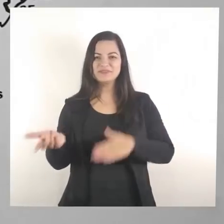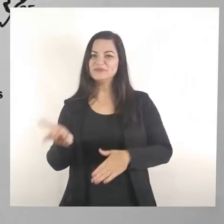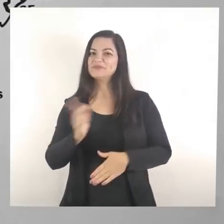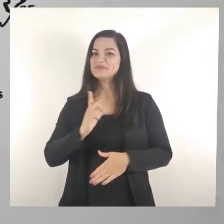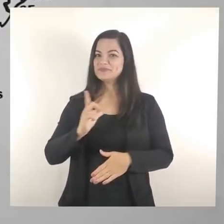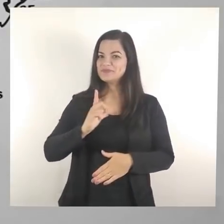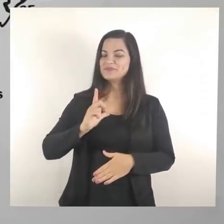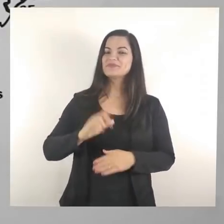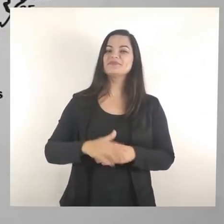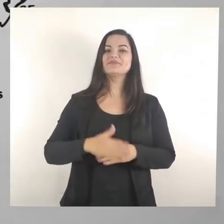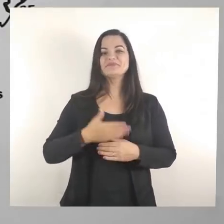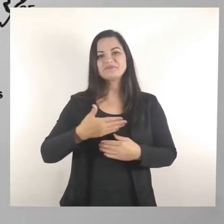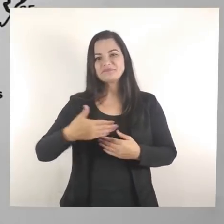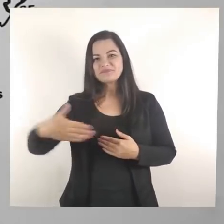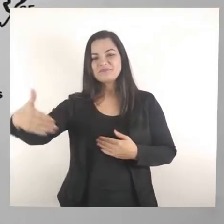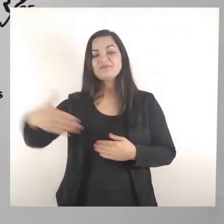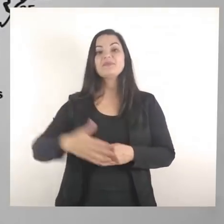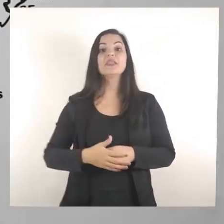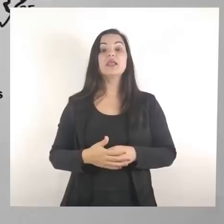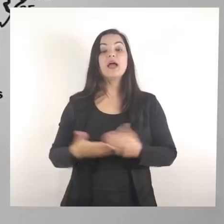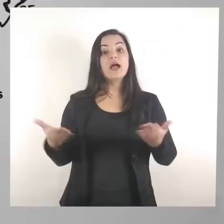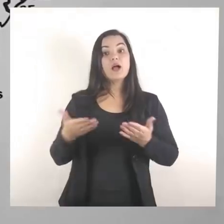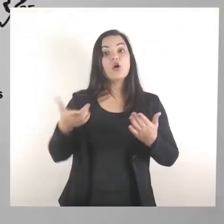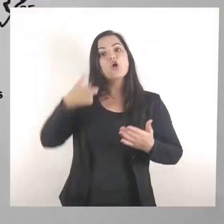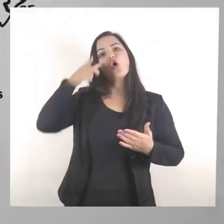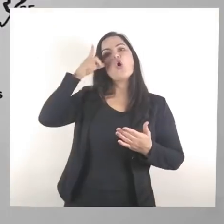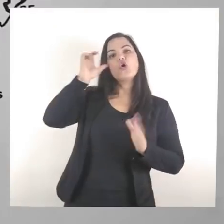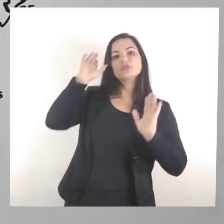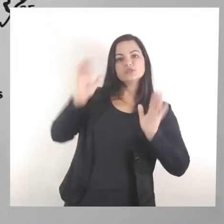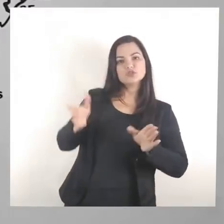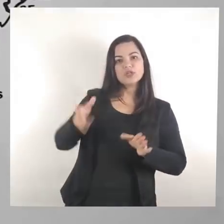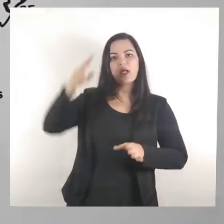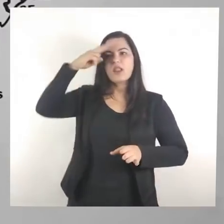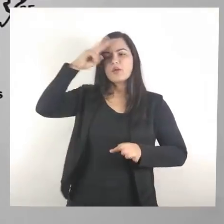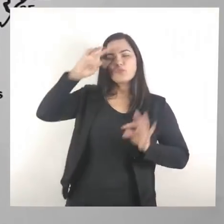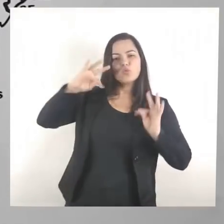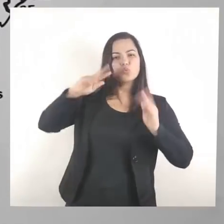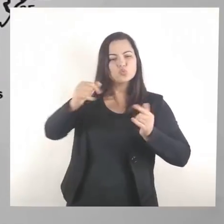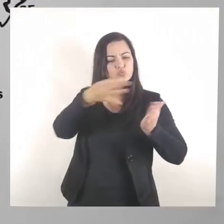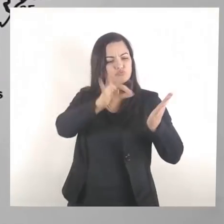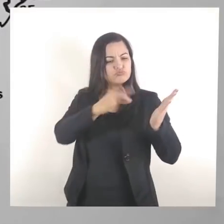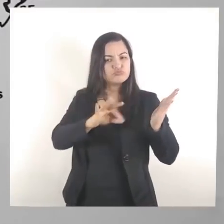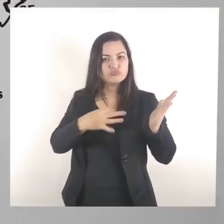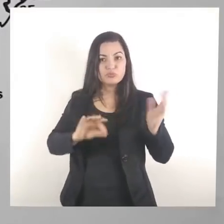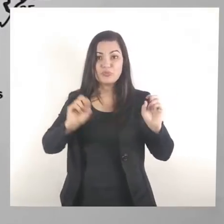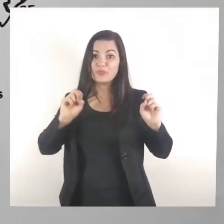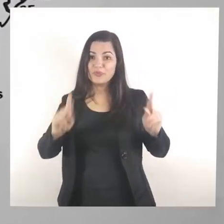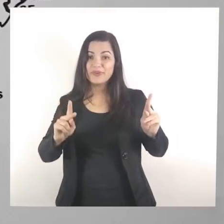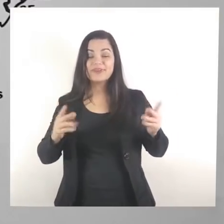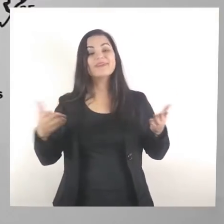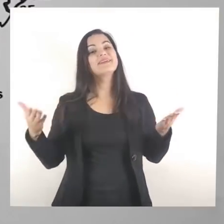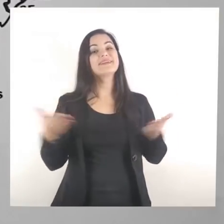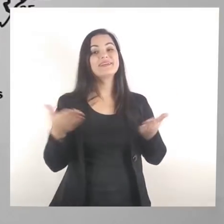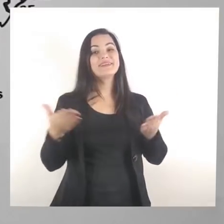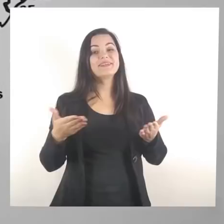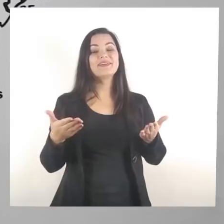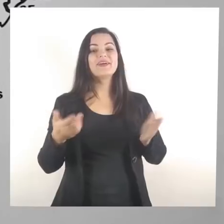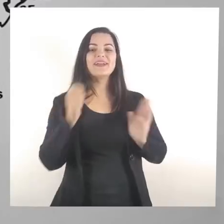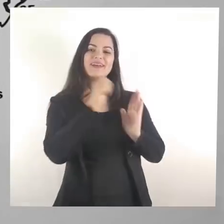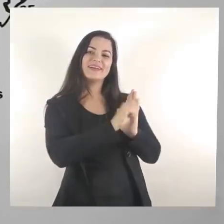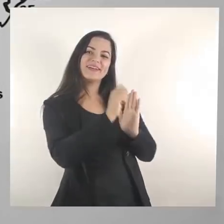que nós já retomamos os desafios de ontem, você já deixou tudo conferidinho aí no seu